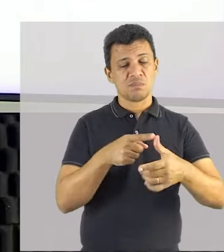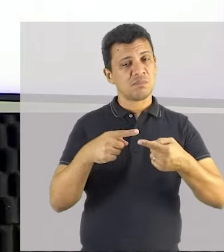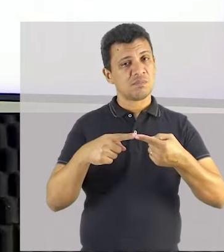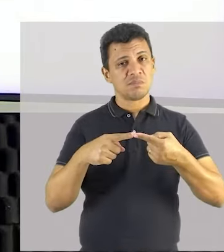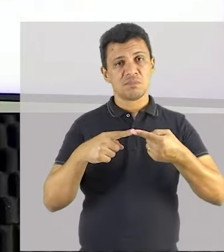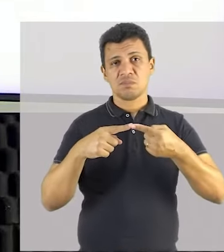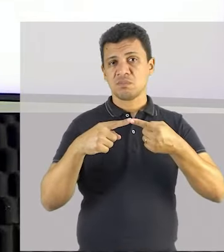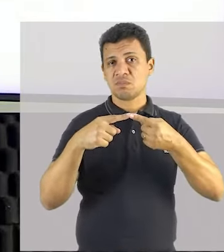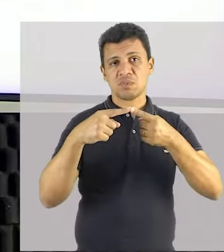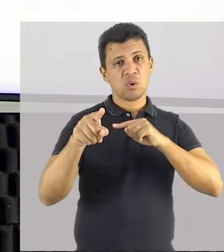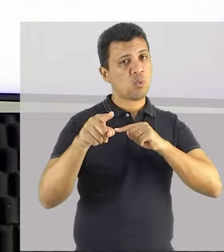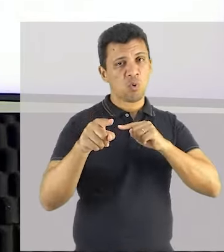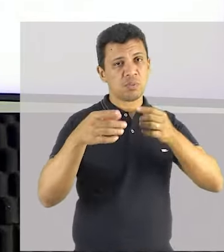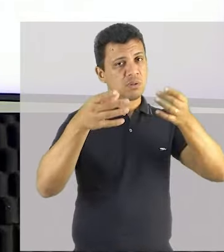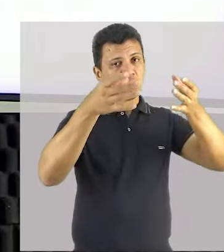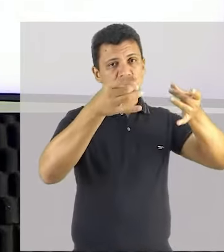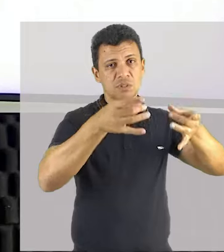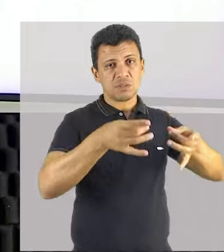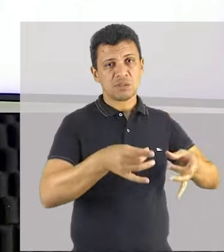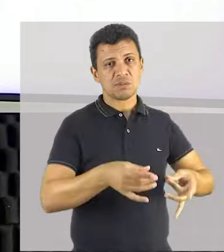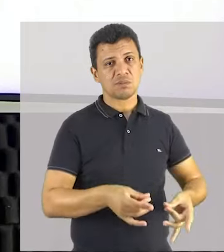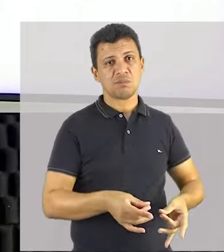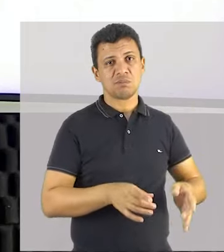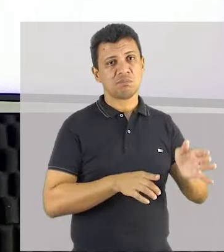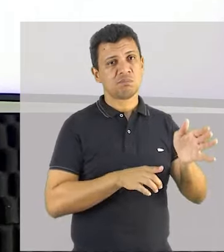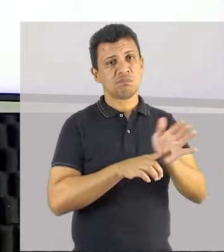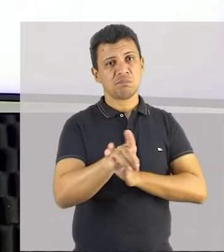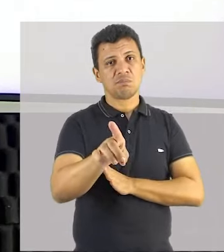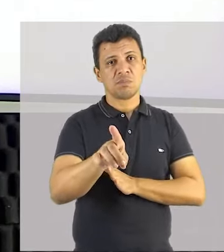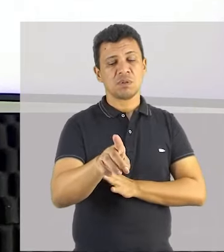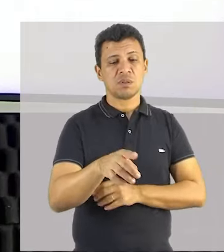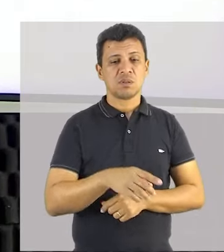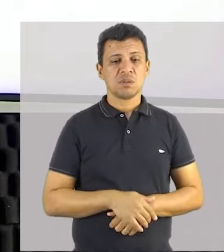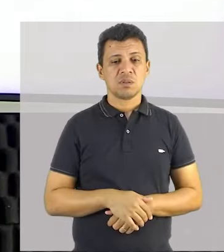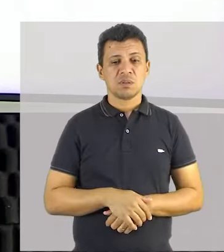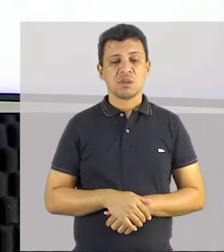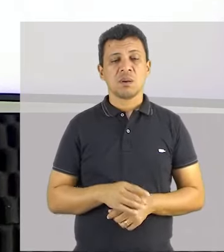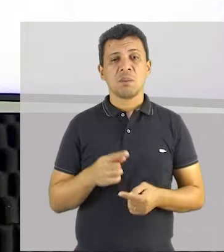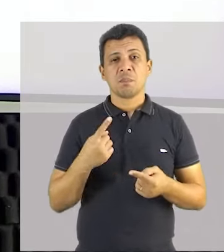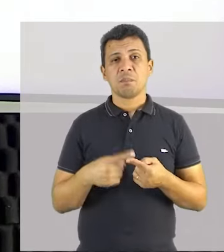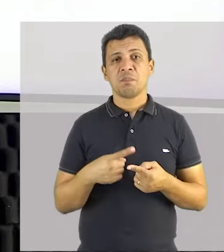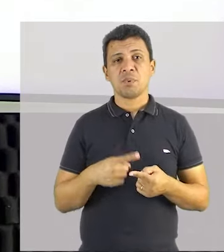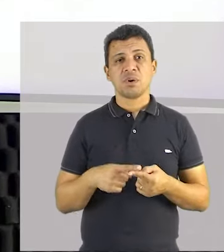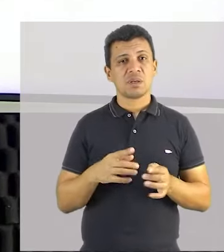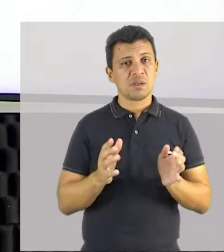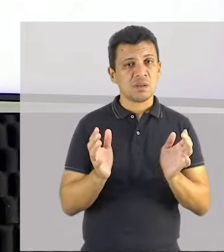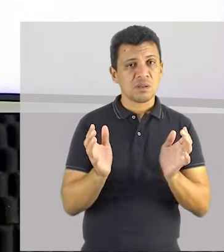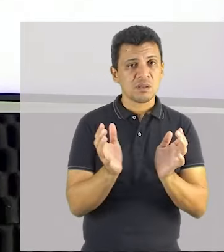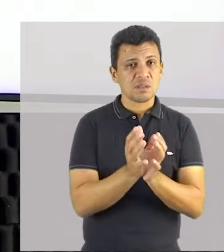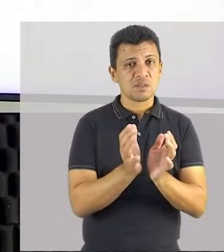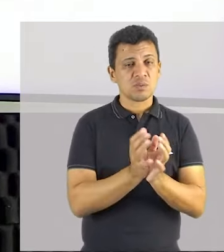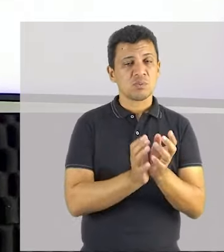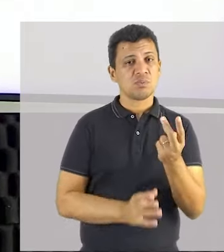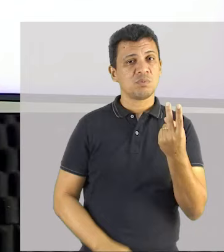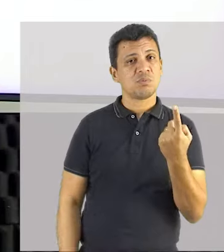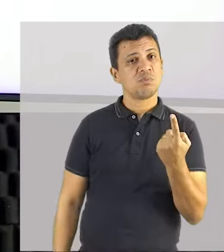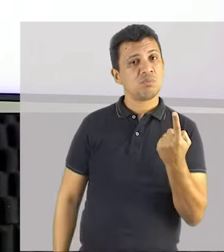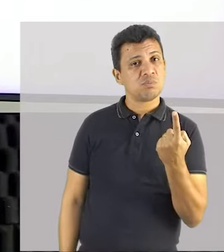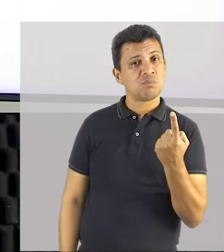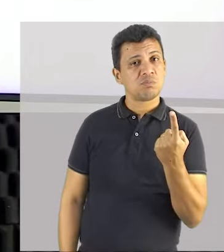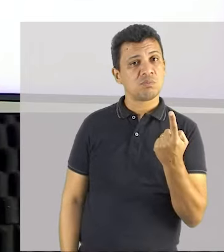a questão descreveu por quê Porque ele foi bonzinho aqui com o pessoal que que fica em